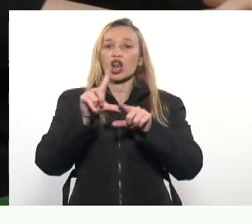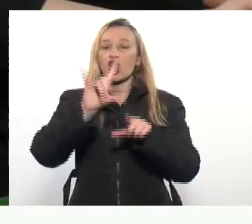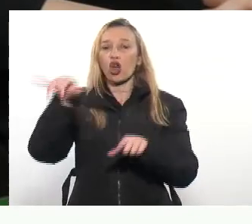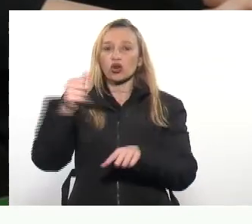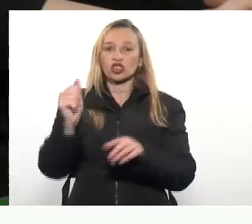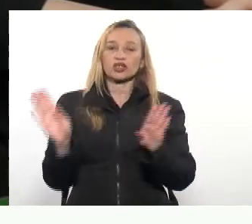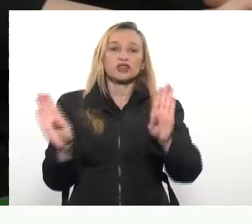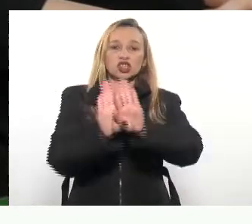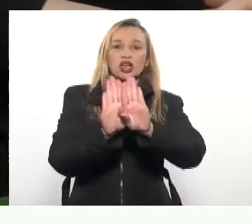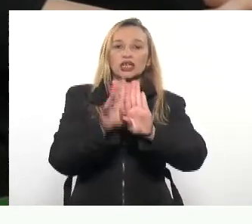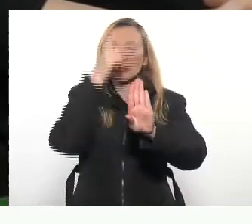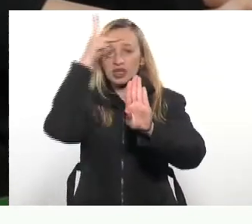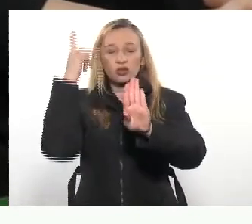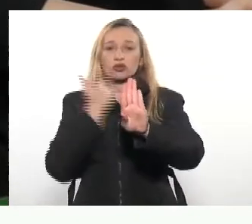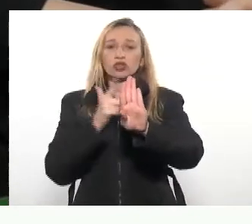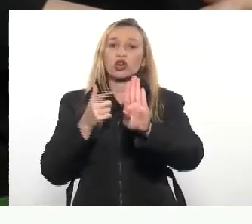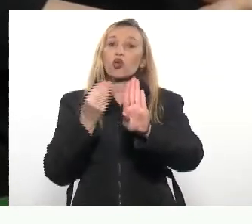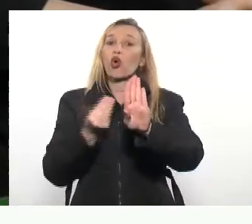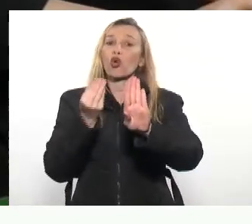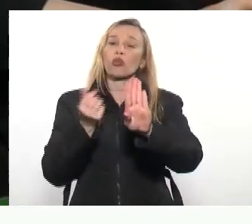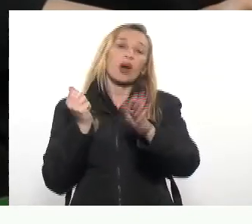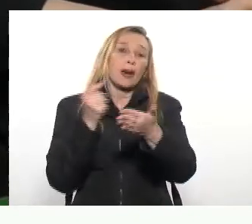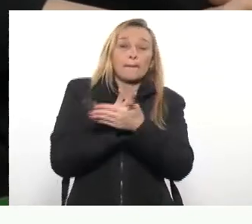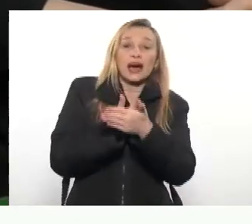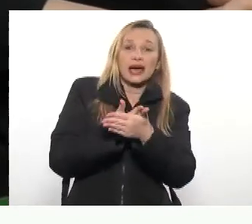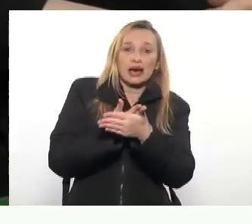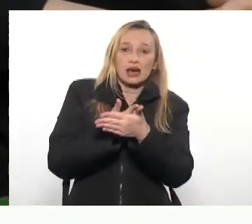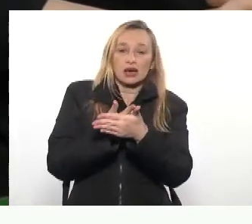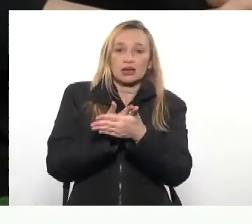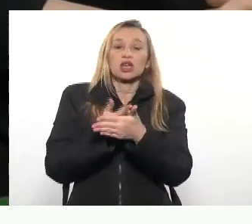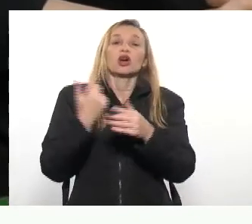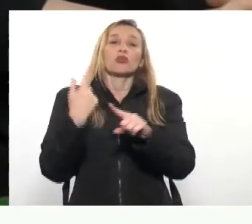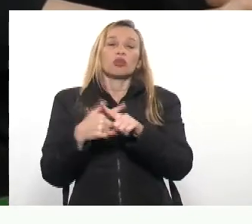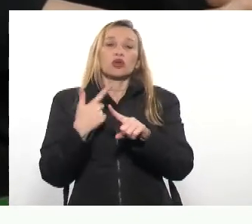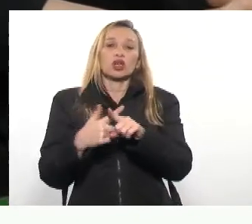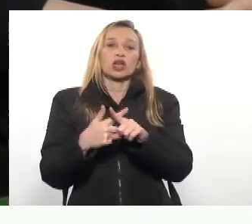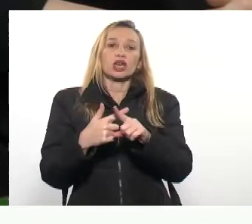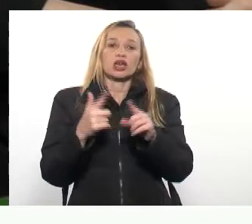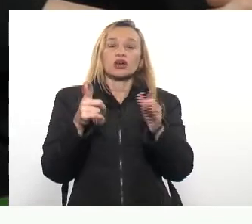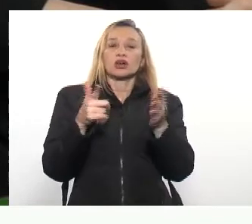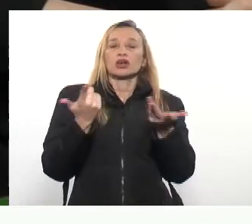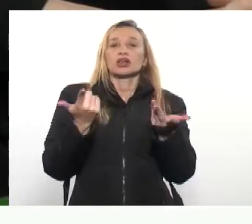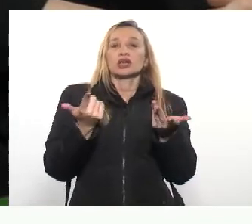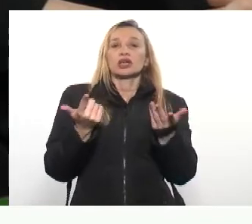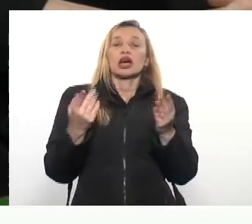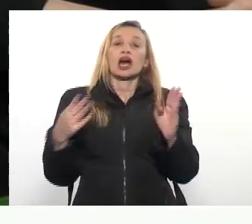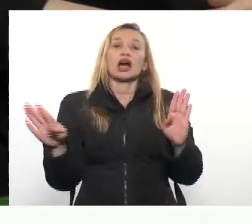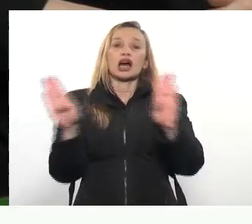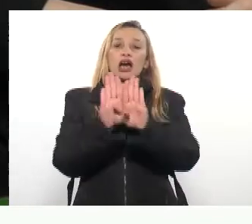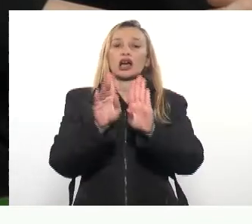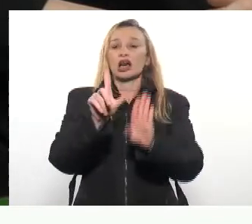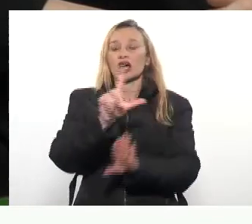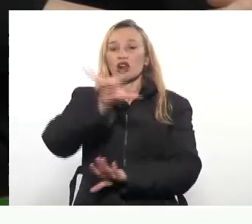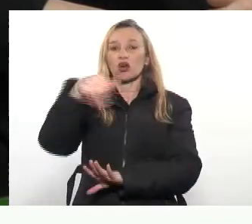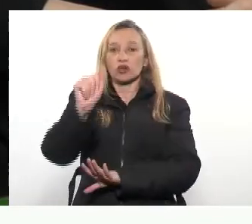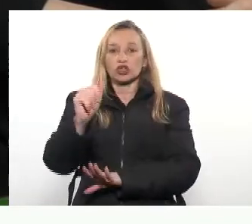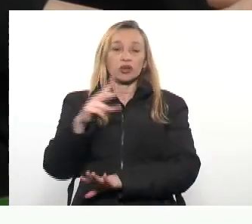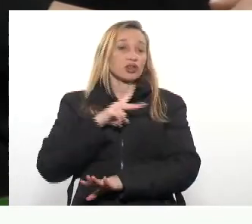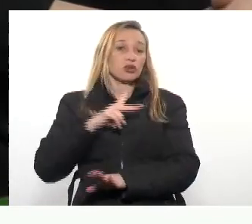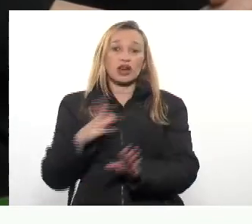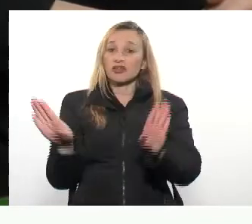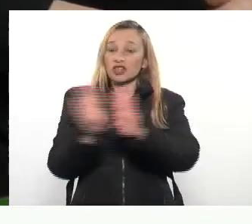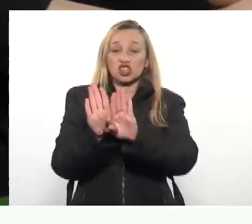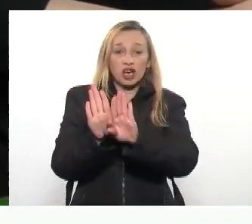em dificuldade, está com a sala fechada. E na medida que essa conta fechada, da loja fechada em particular, cai de